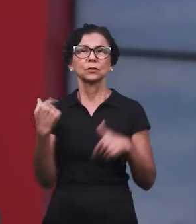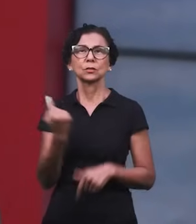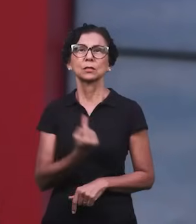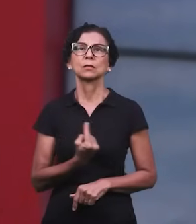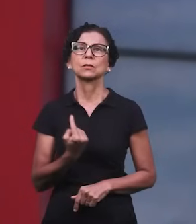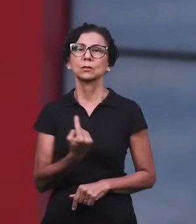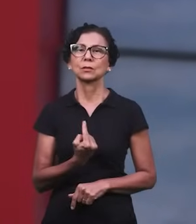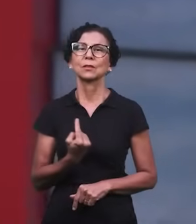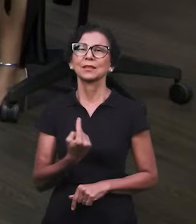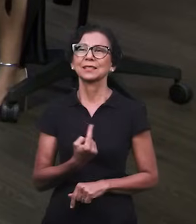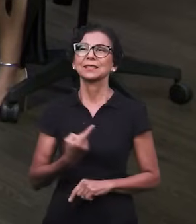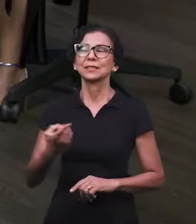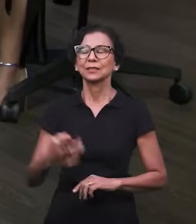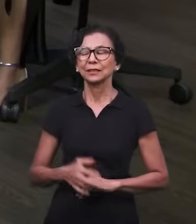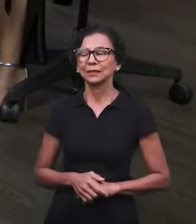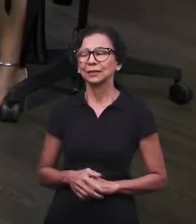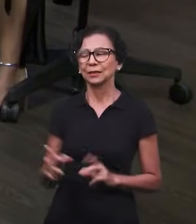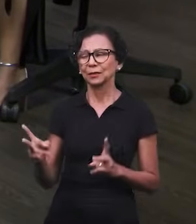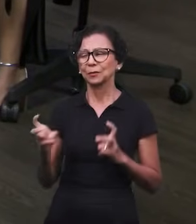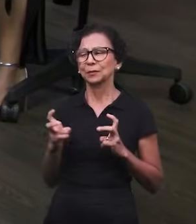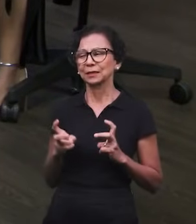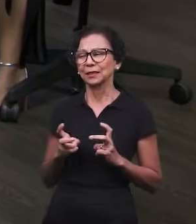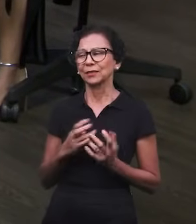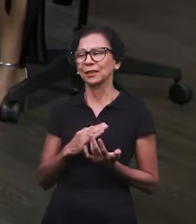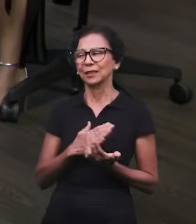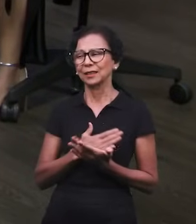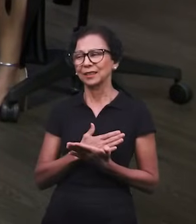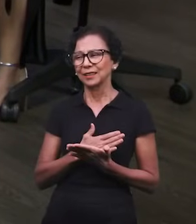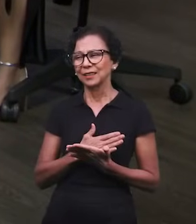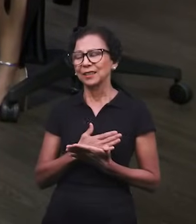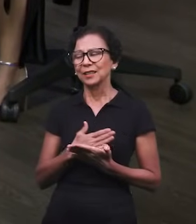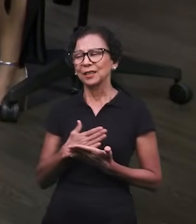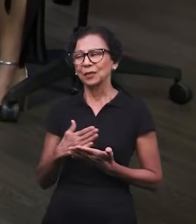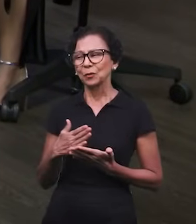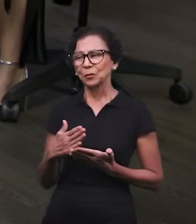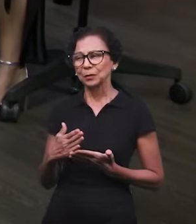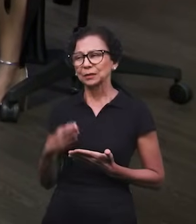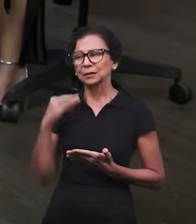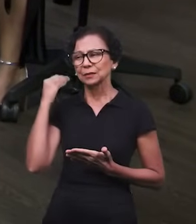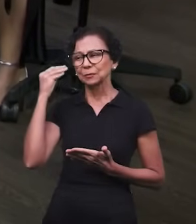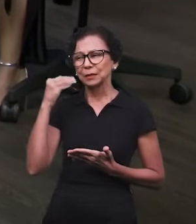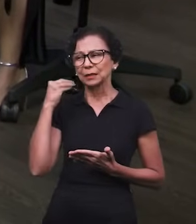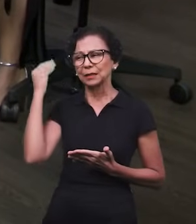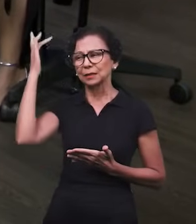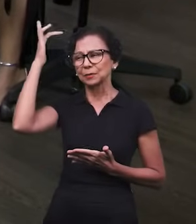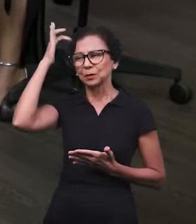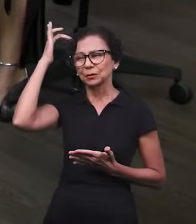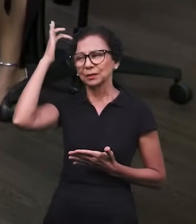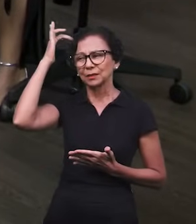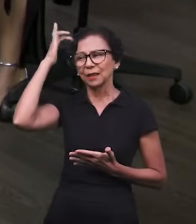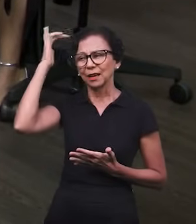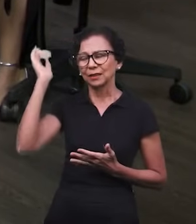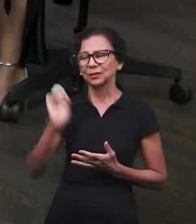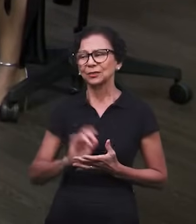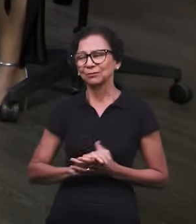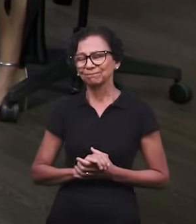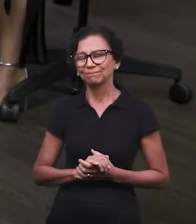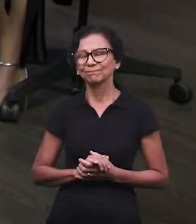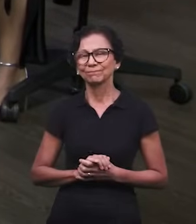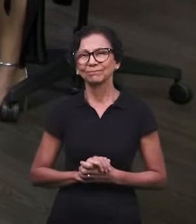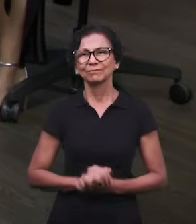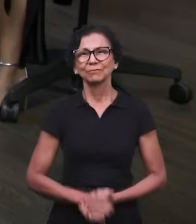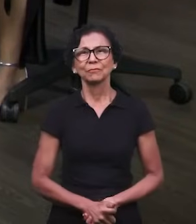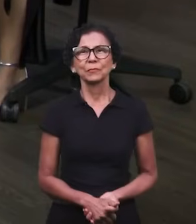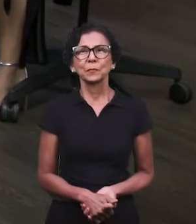interessante isso, Adriano. Na minha história, tive a oportunidade tanto de estudar em universidade pública como em universidade particular. A gente